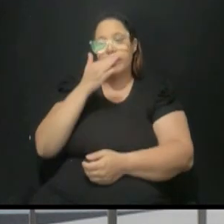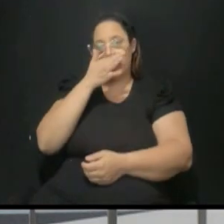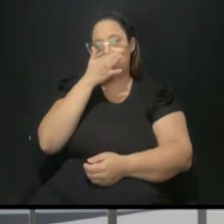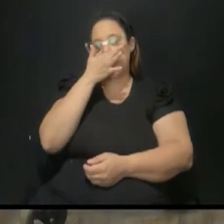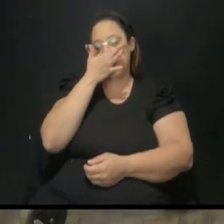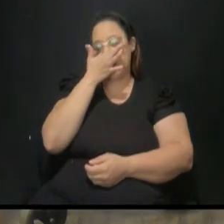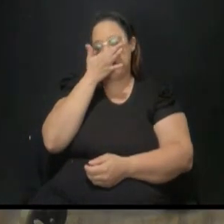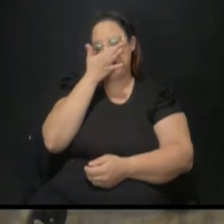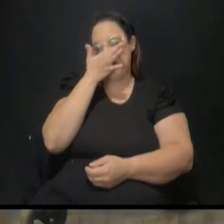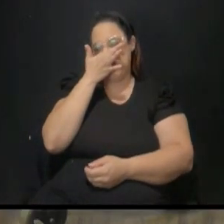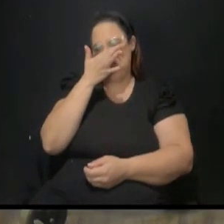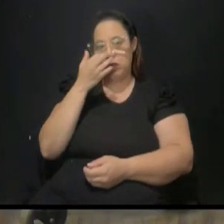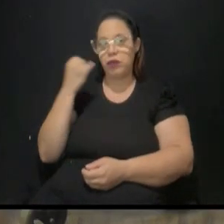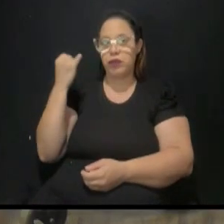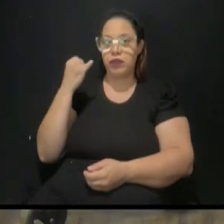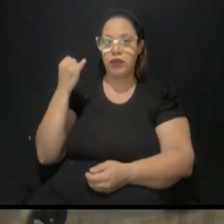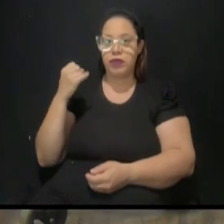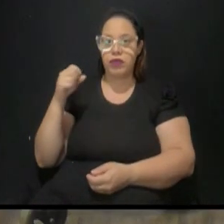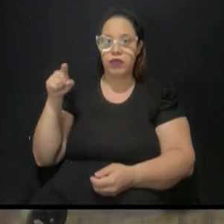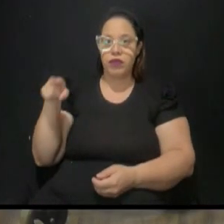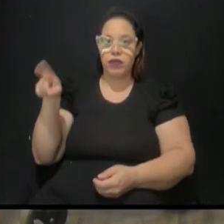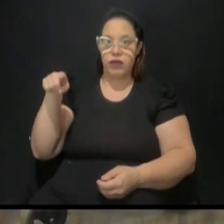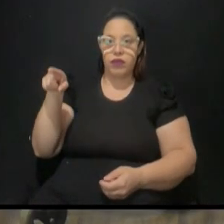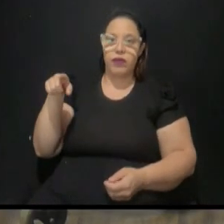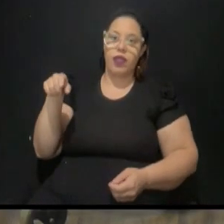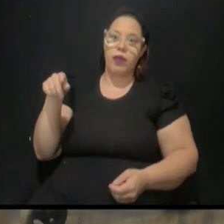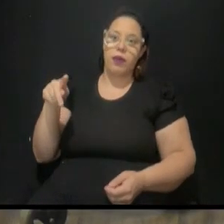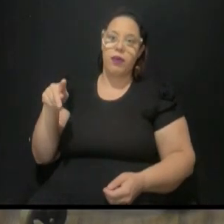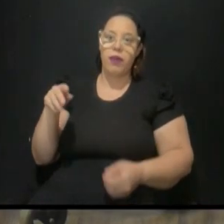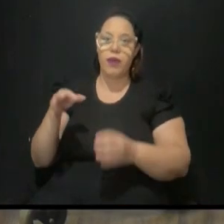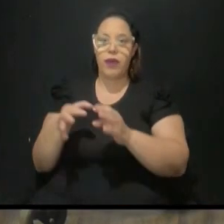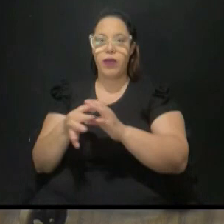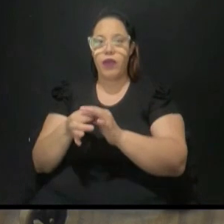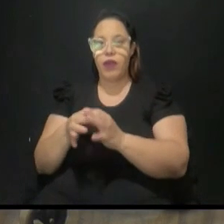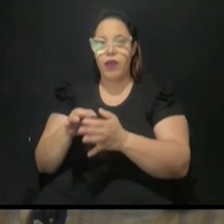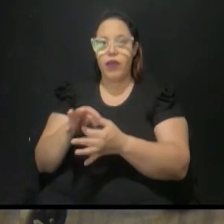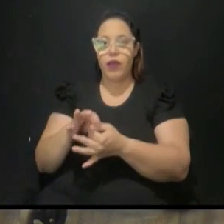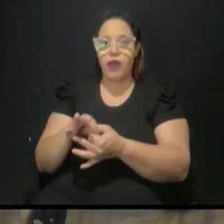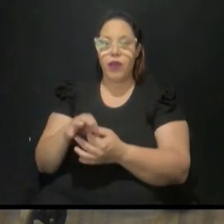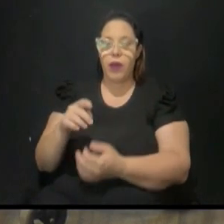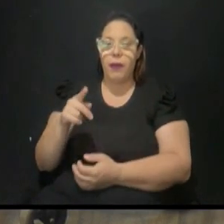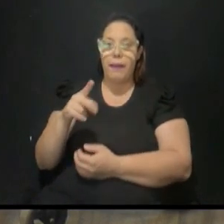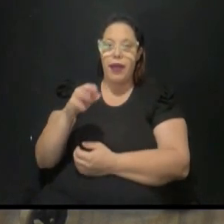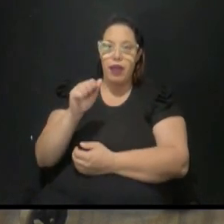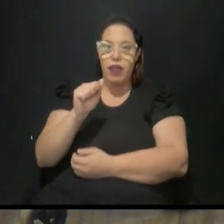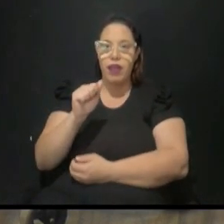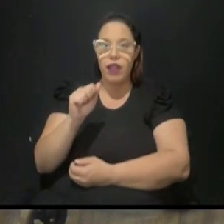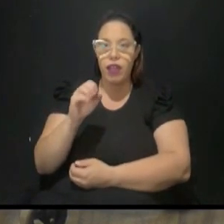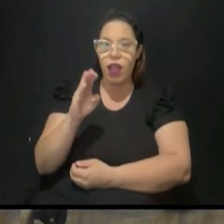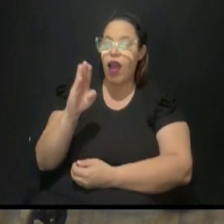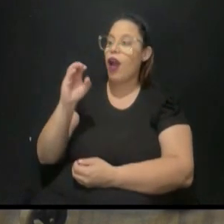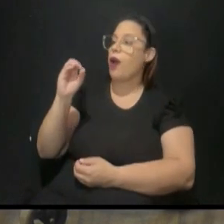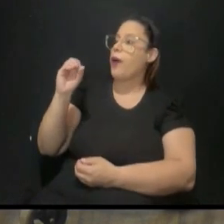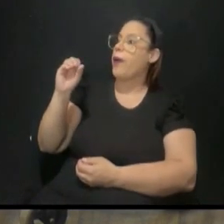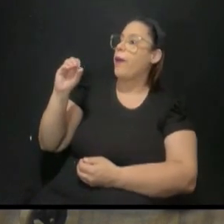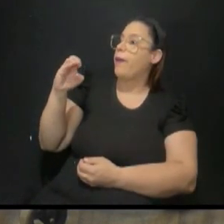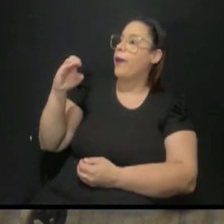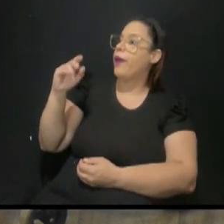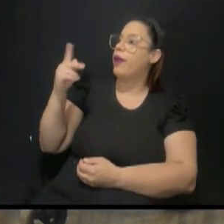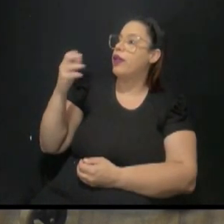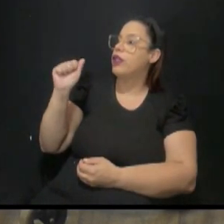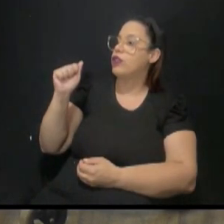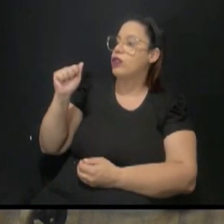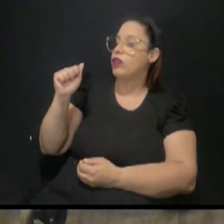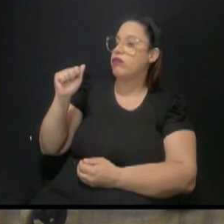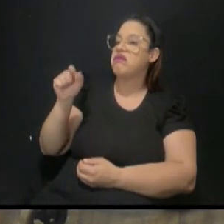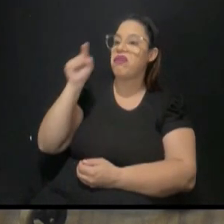Ó, gente, lá nas Paralimpíadas, a partir do dia 28, olha, a gente vai ter, inclusive, a bocha, que está começando aqui, é uma das